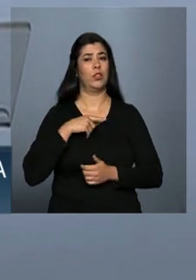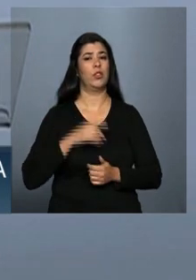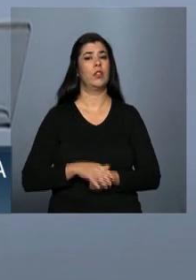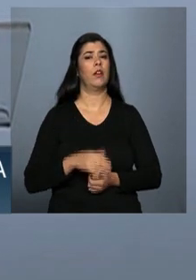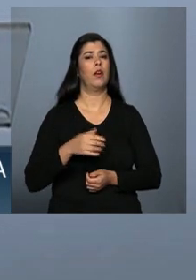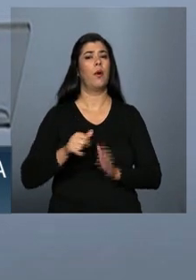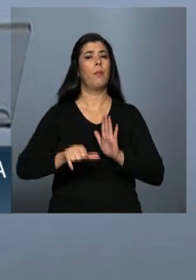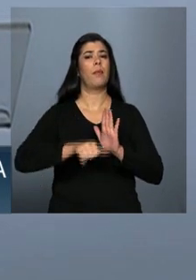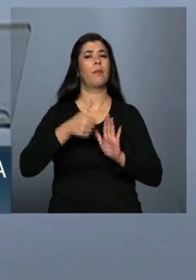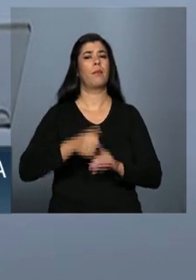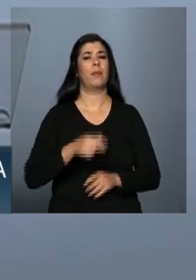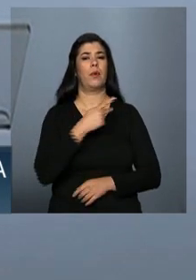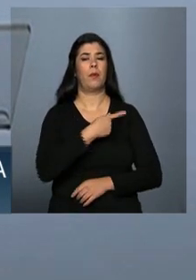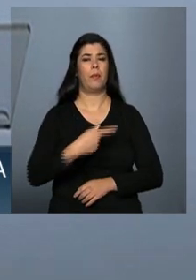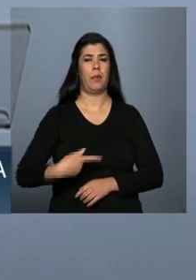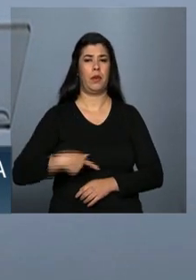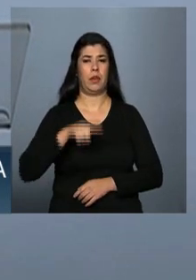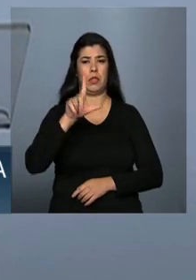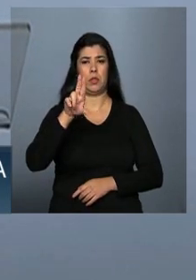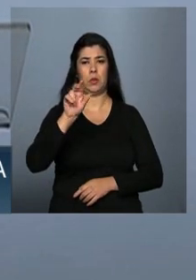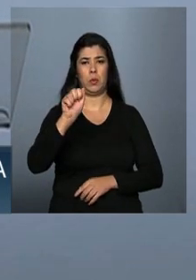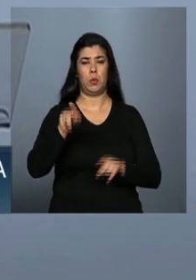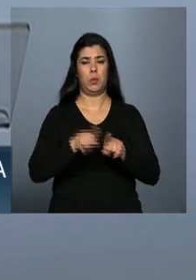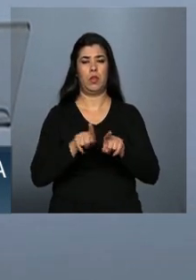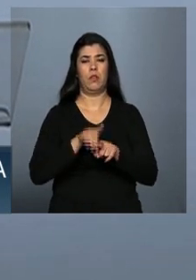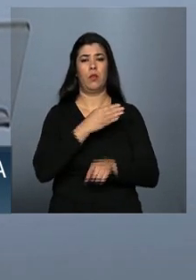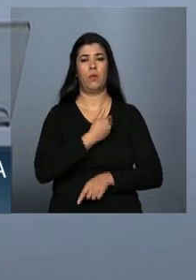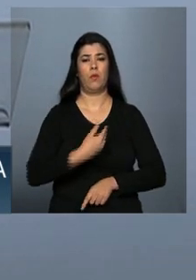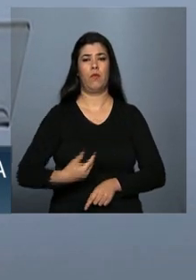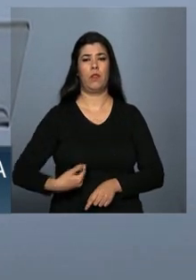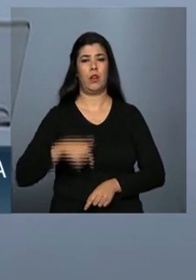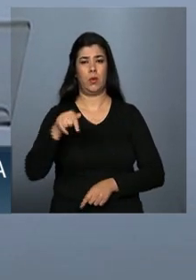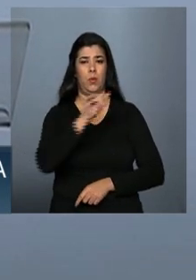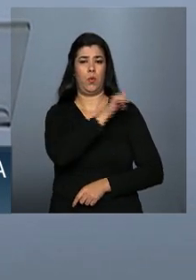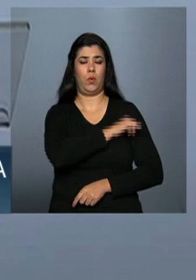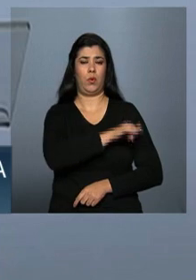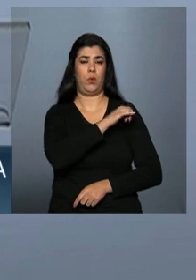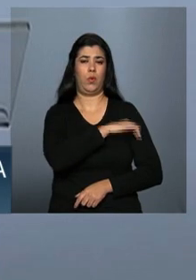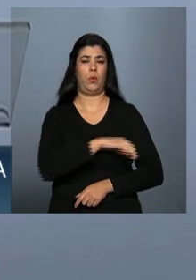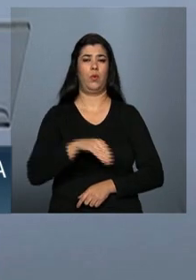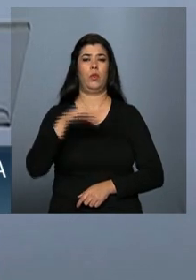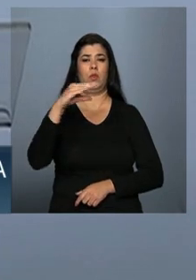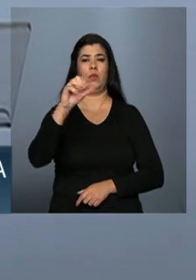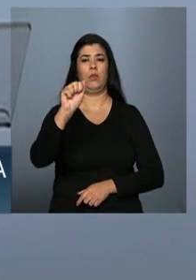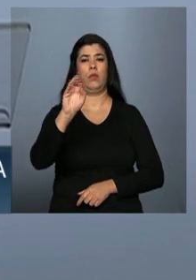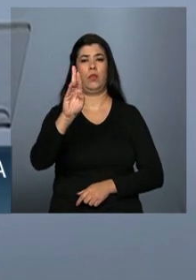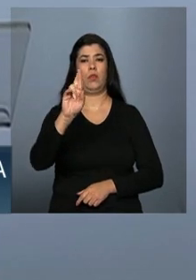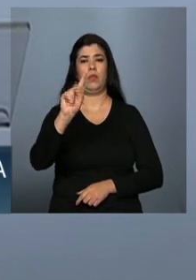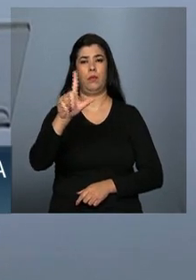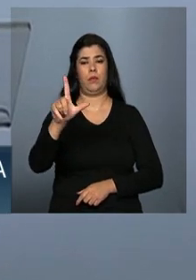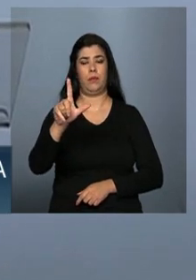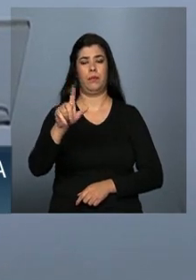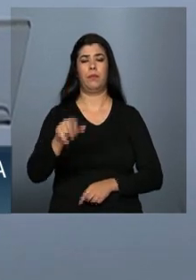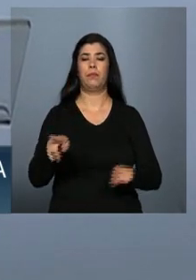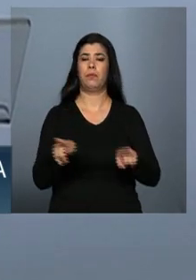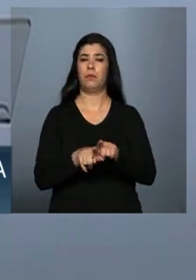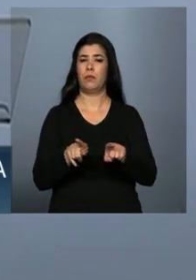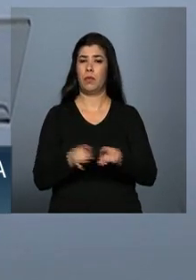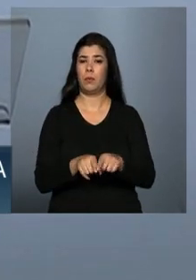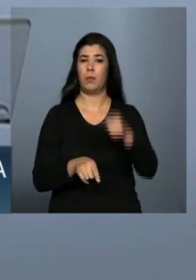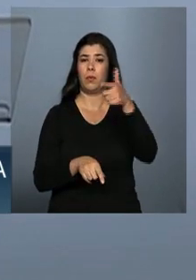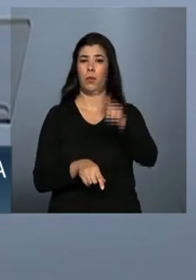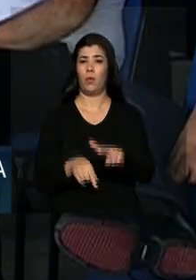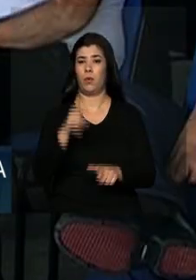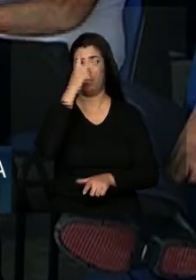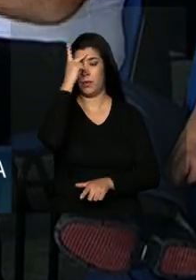e era governador Sérgio Cabral. Queria saudar o Eduardo Paes,